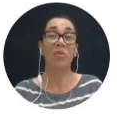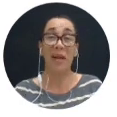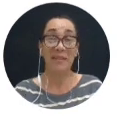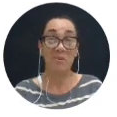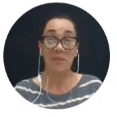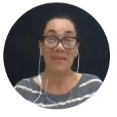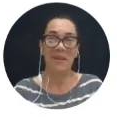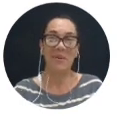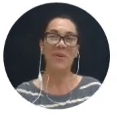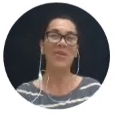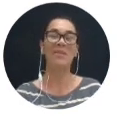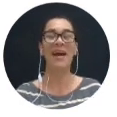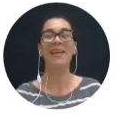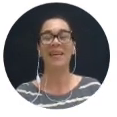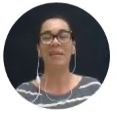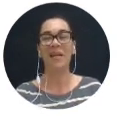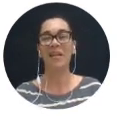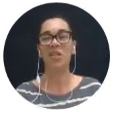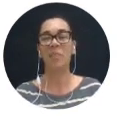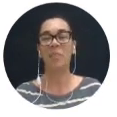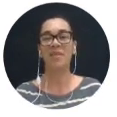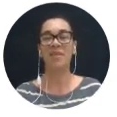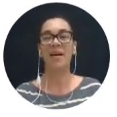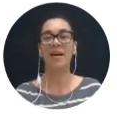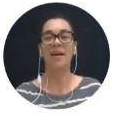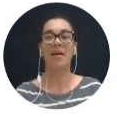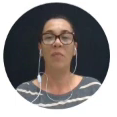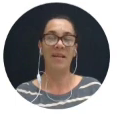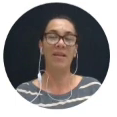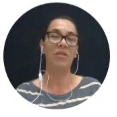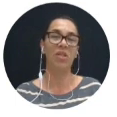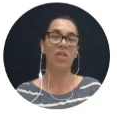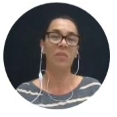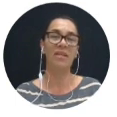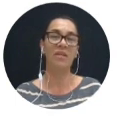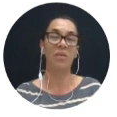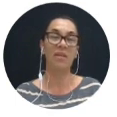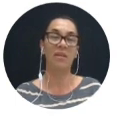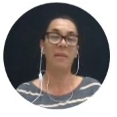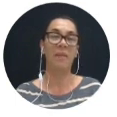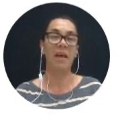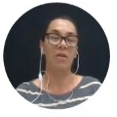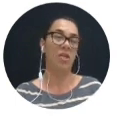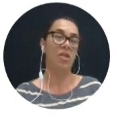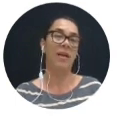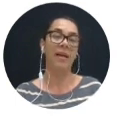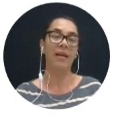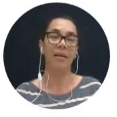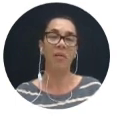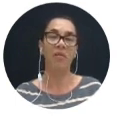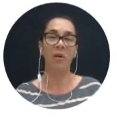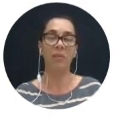uma provocação, se é assim que eu posso chamar, para que a gente possa começar a discutir sobre essas coisas, né? A gente